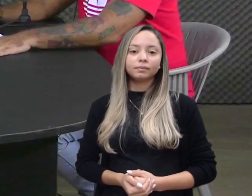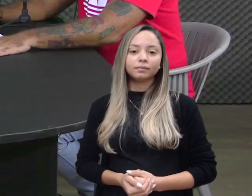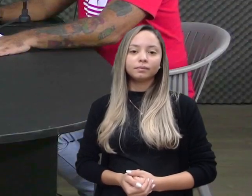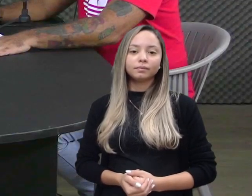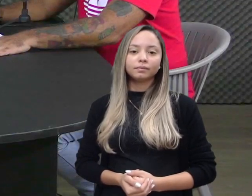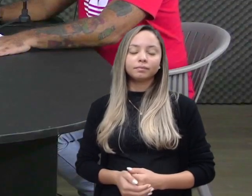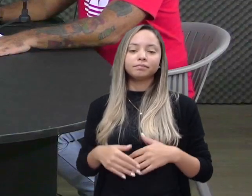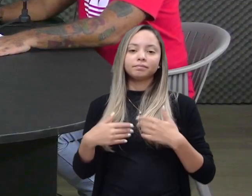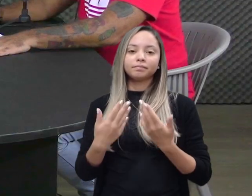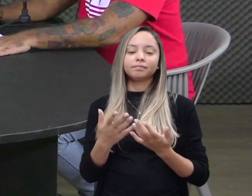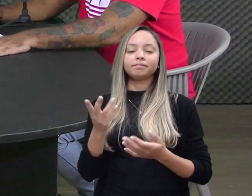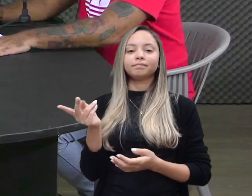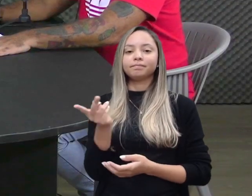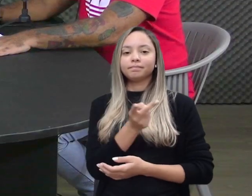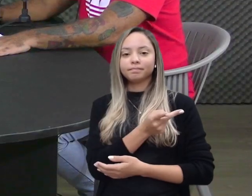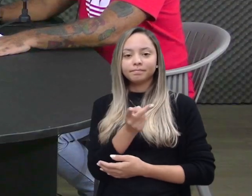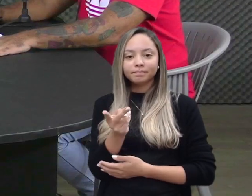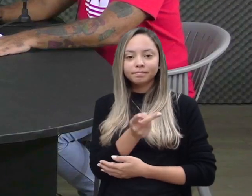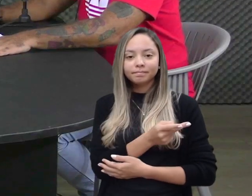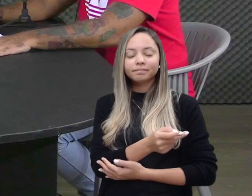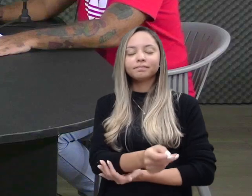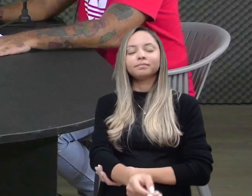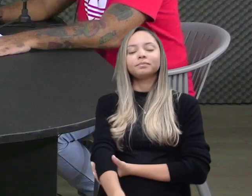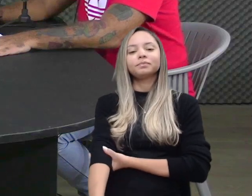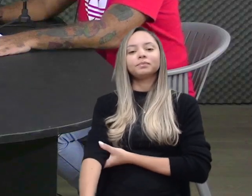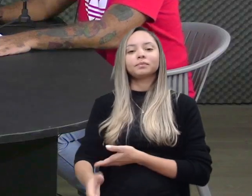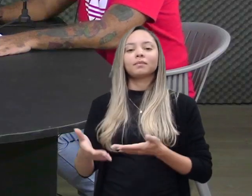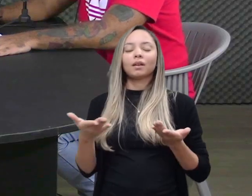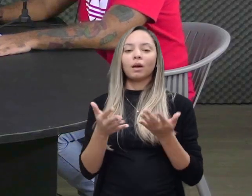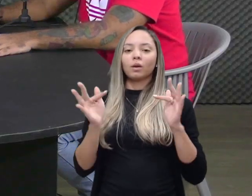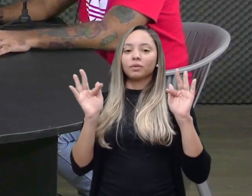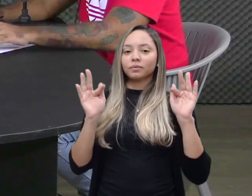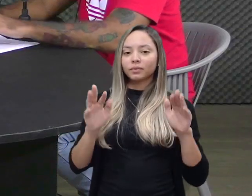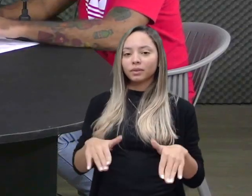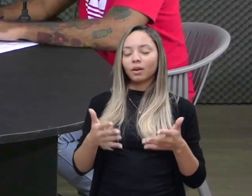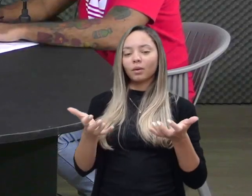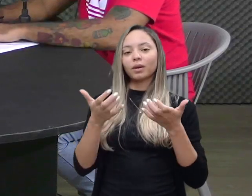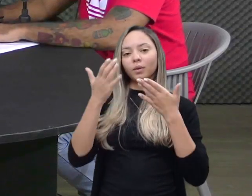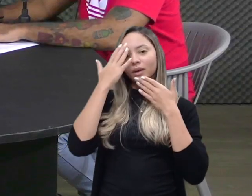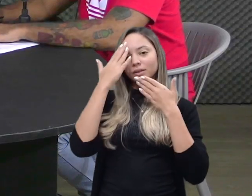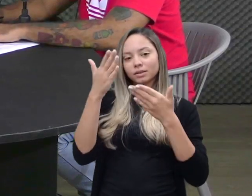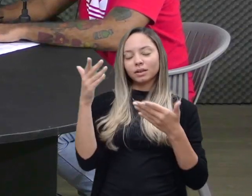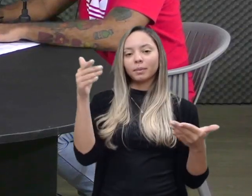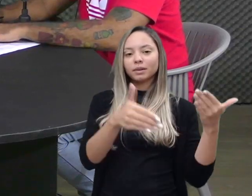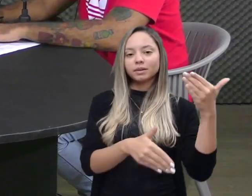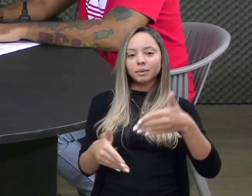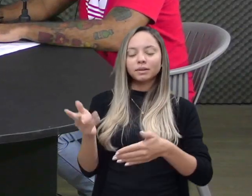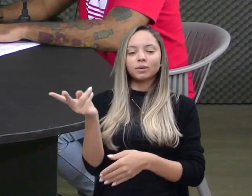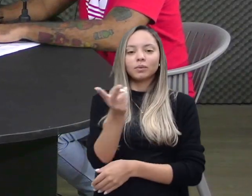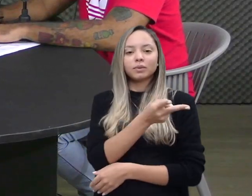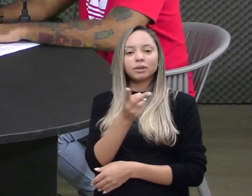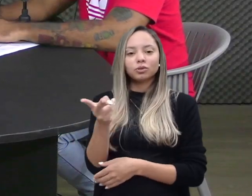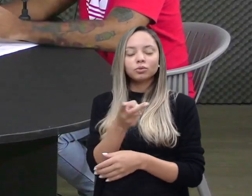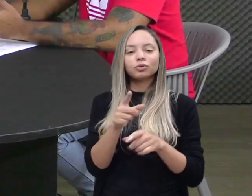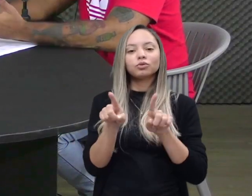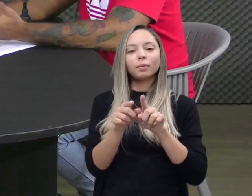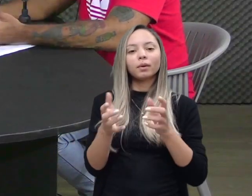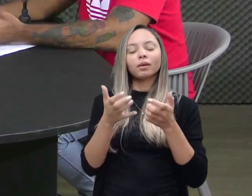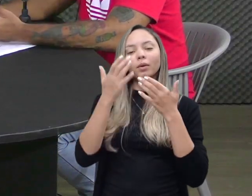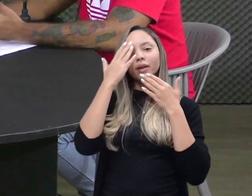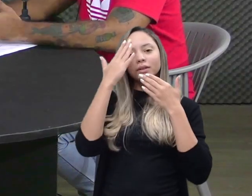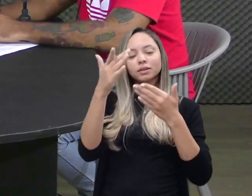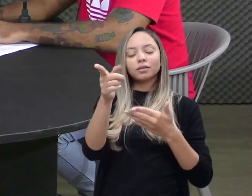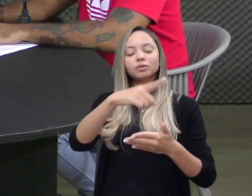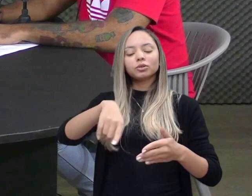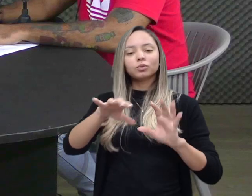Thaisa Ângelo, Nara Carolina, a gente tá chegando no final do programa, eu quero agradecer muito a participação de vocês, eu quero agradecer a disponibilidade